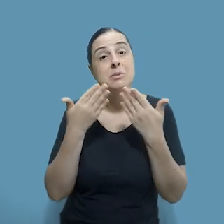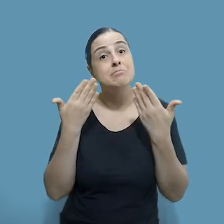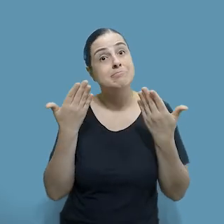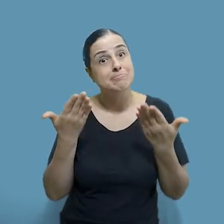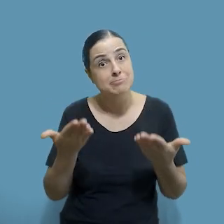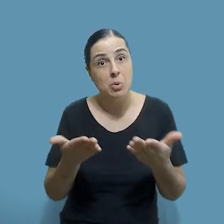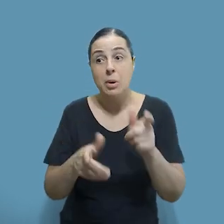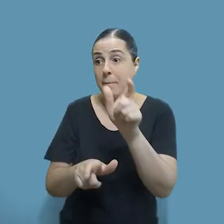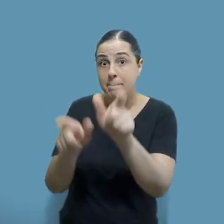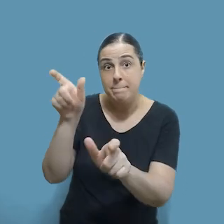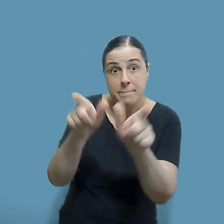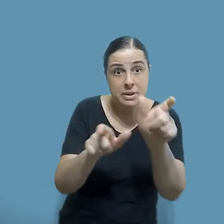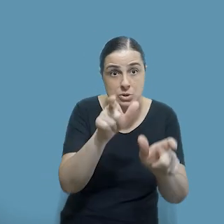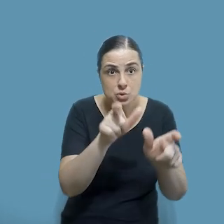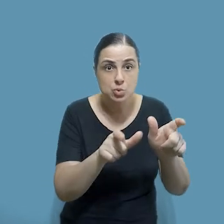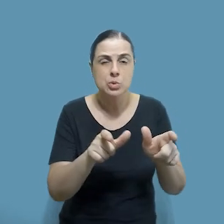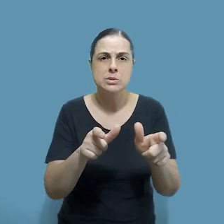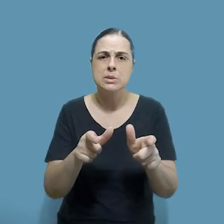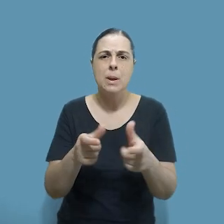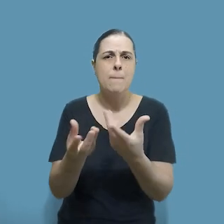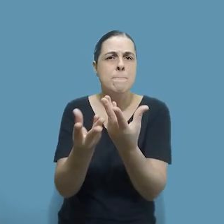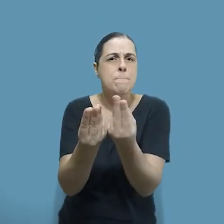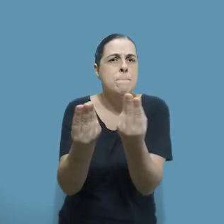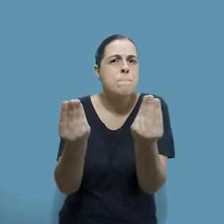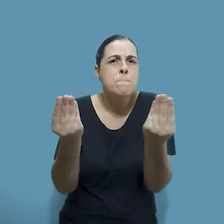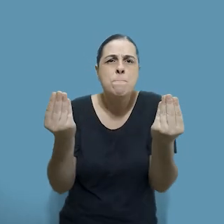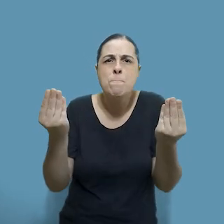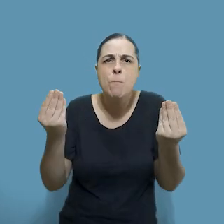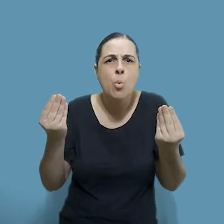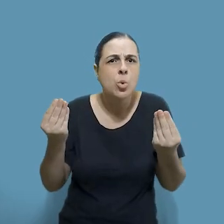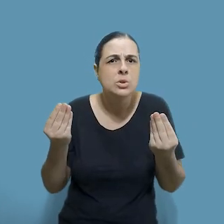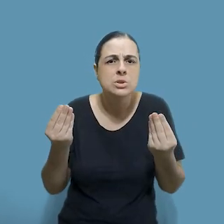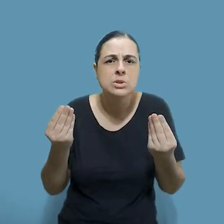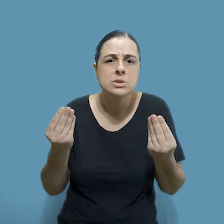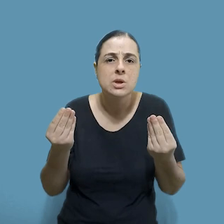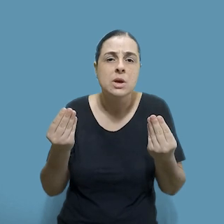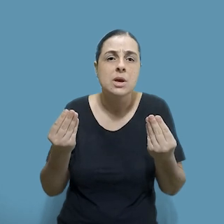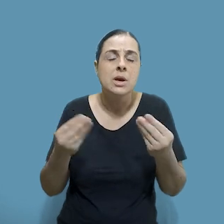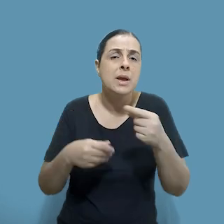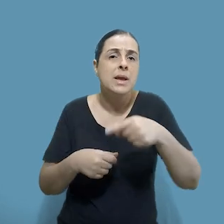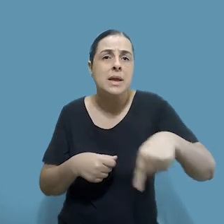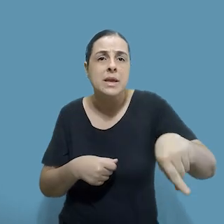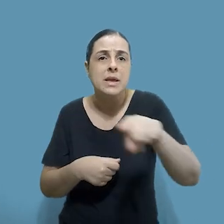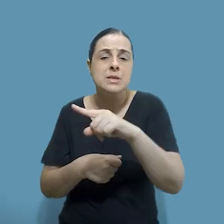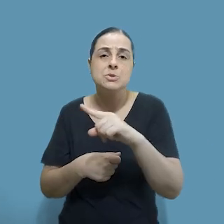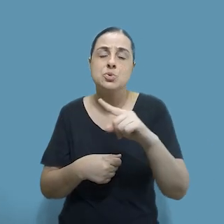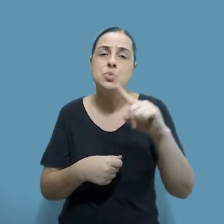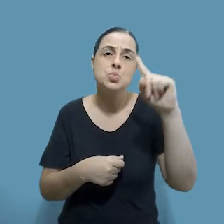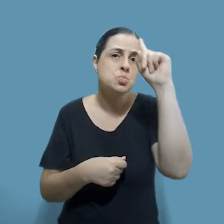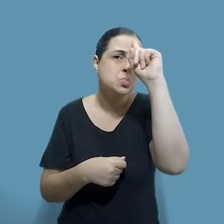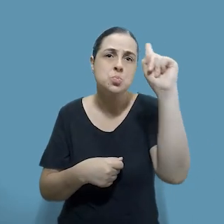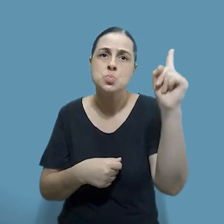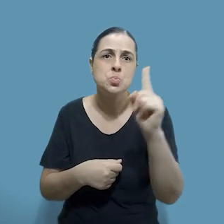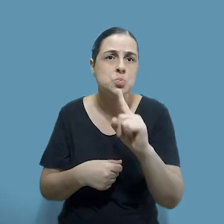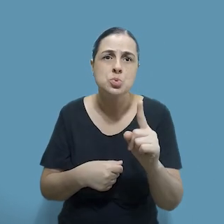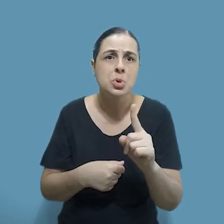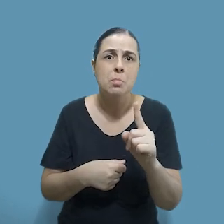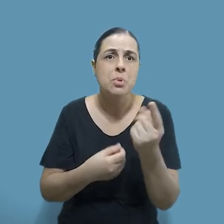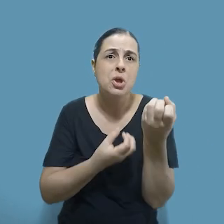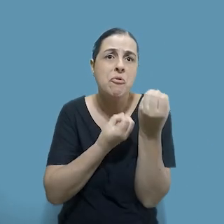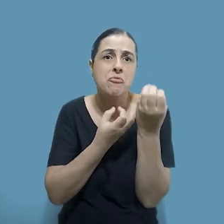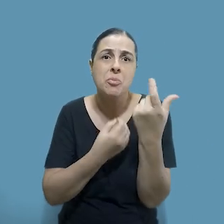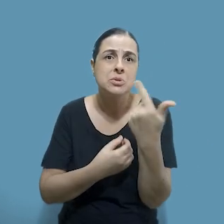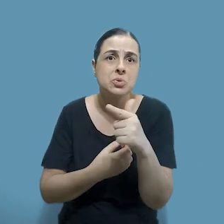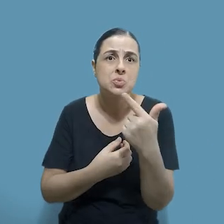eram pessoas, muitas delas nunca tinham ouvido falar de Braille. E perder a visão é uma coisa muito,